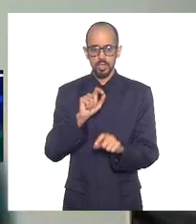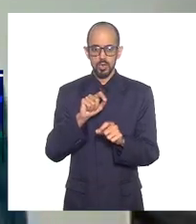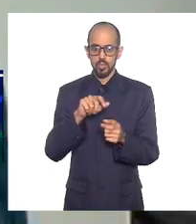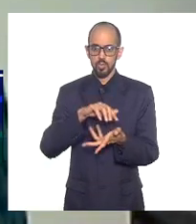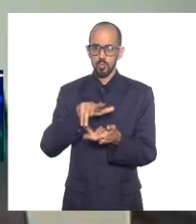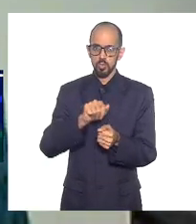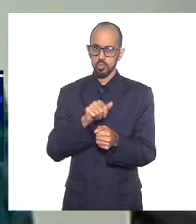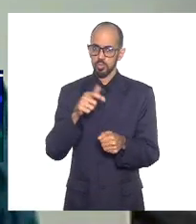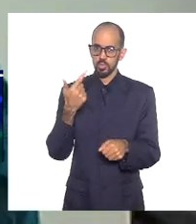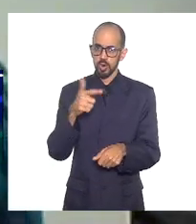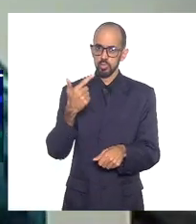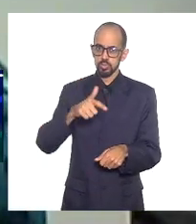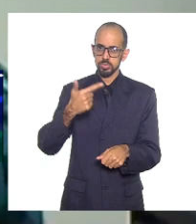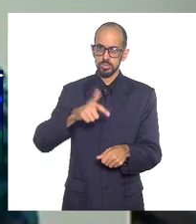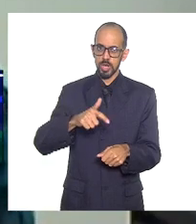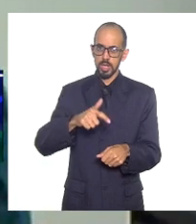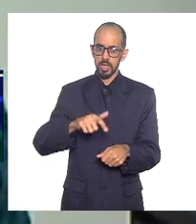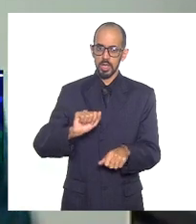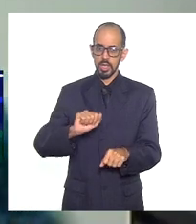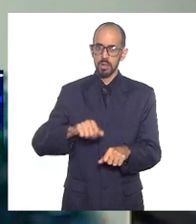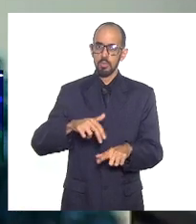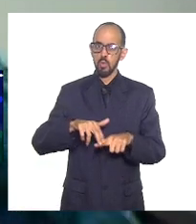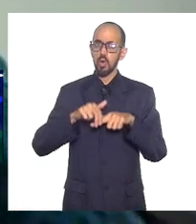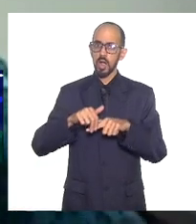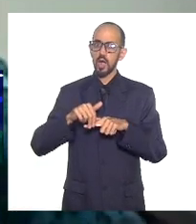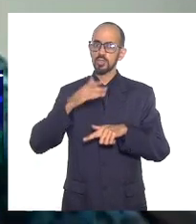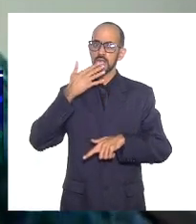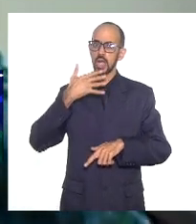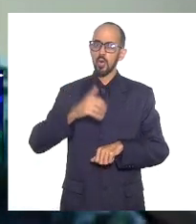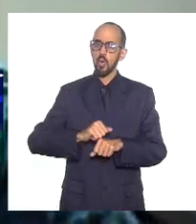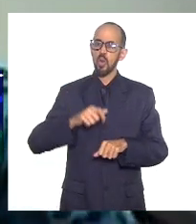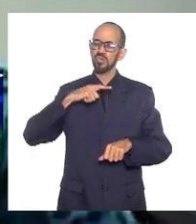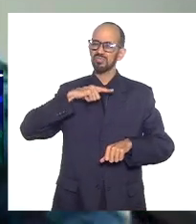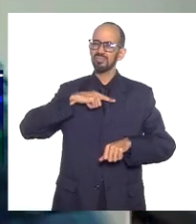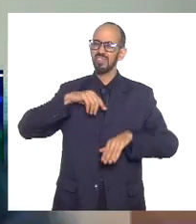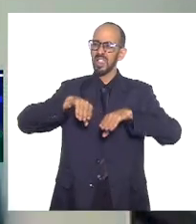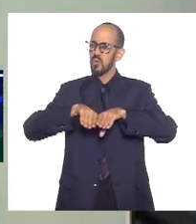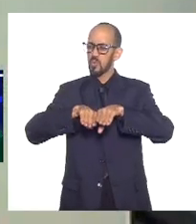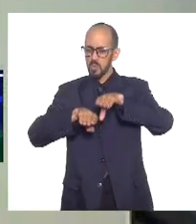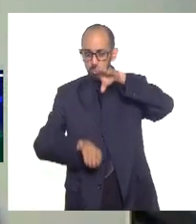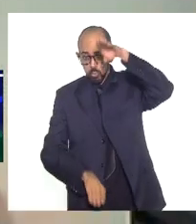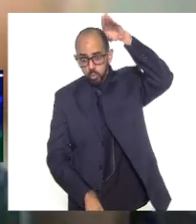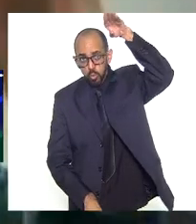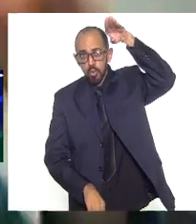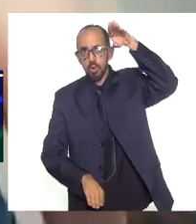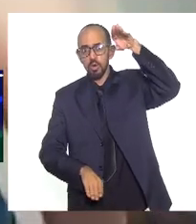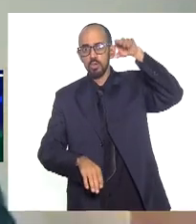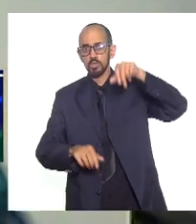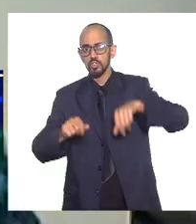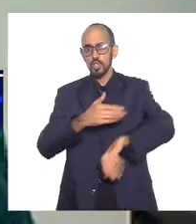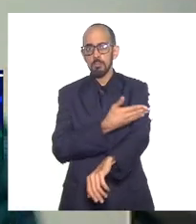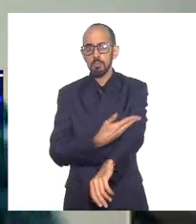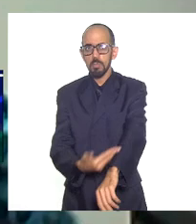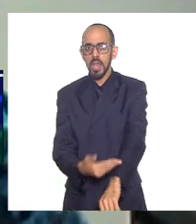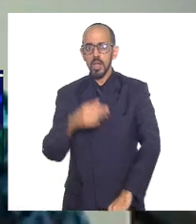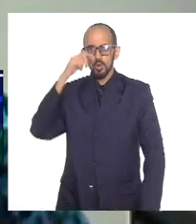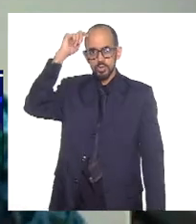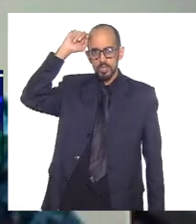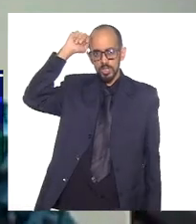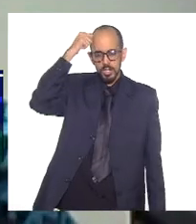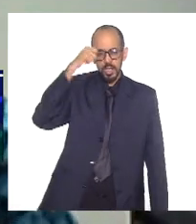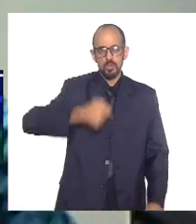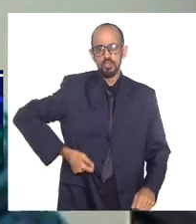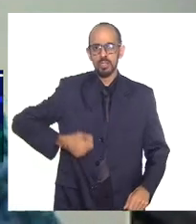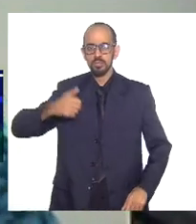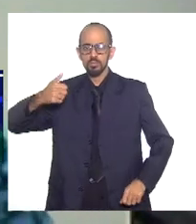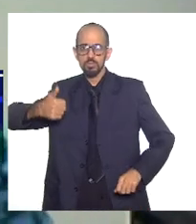não se dá em razão da cor. Há um abismo entre brancos e negros nas primeiras horas de vida